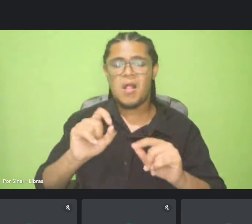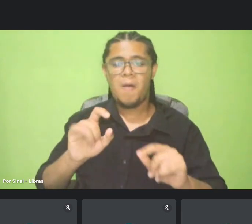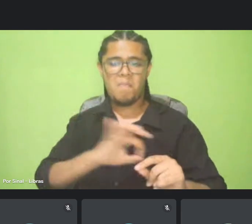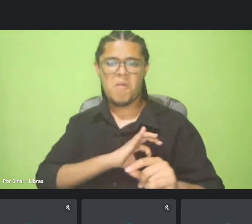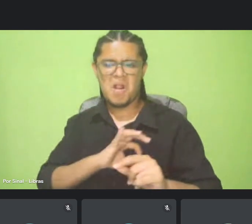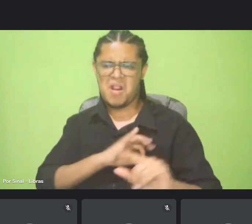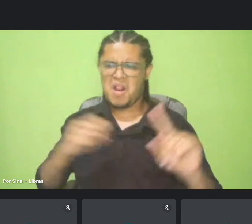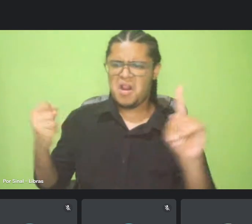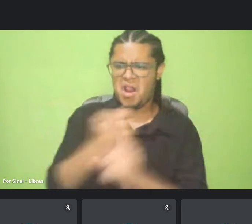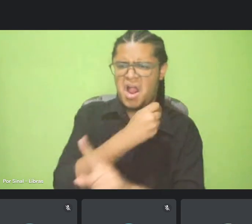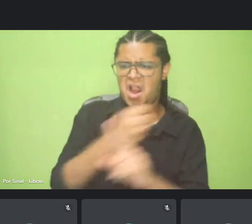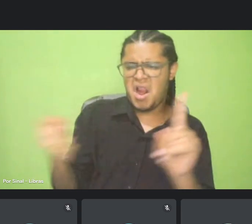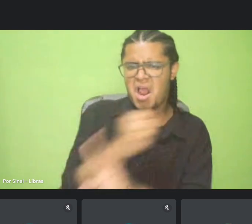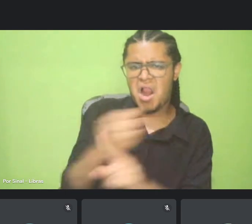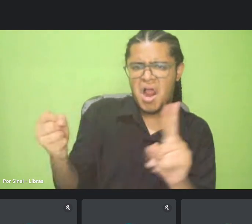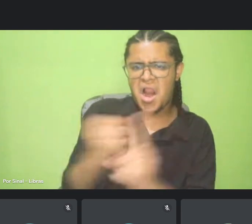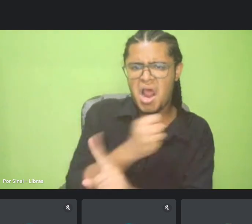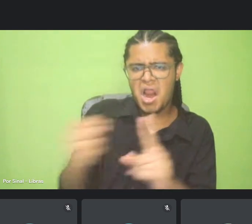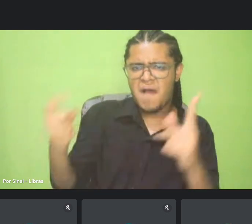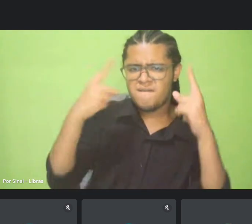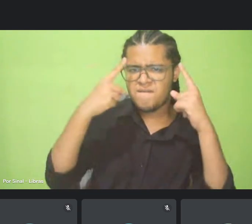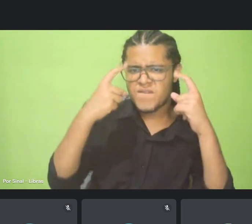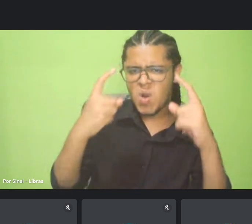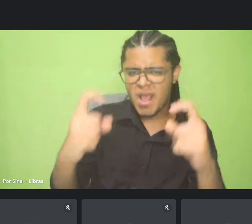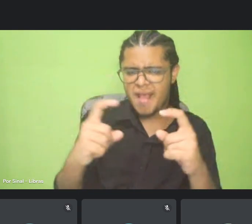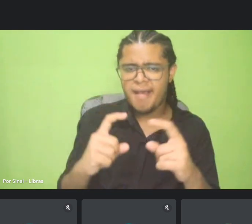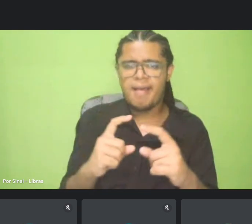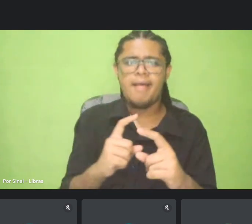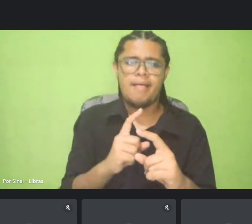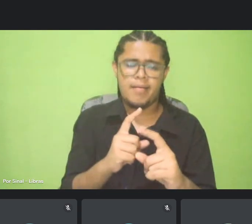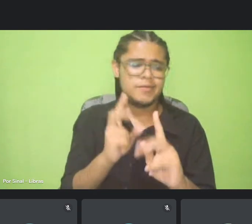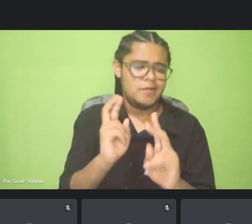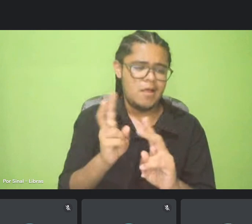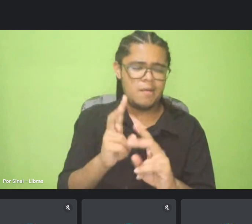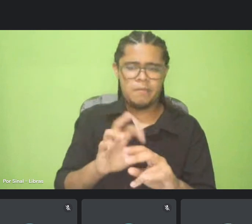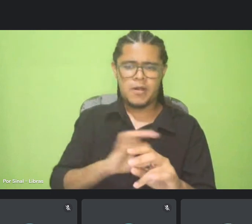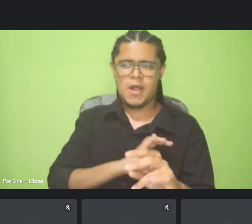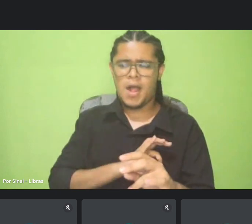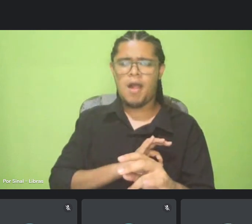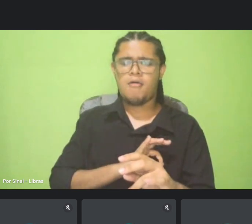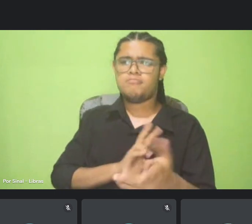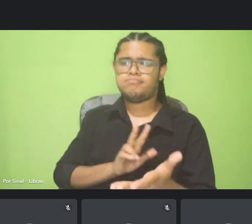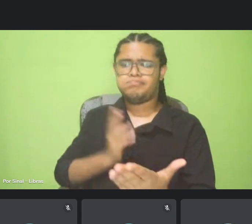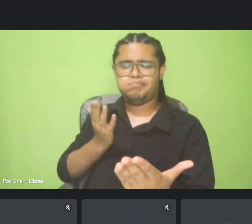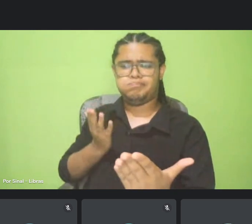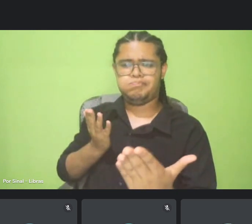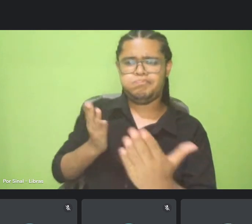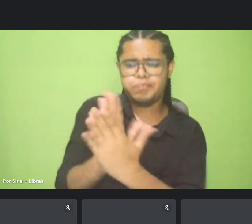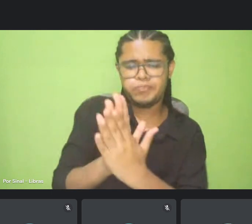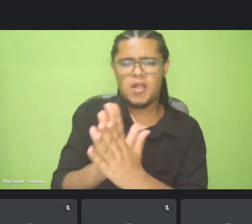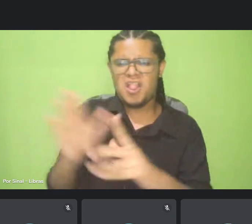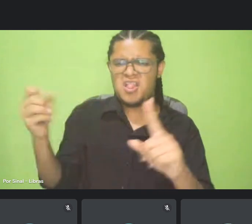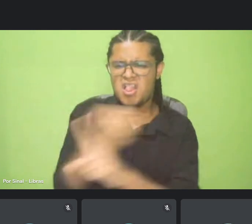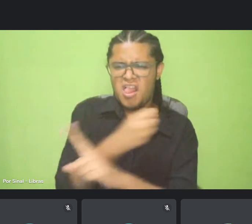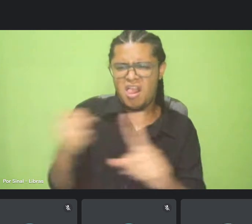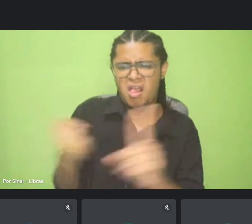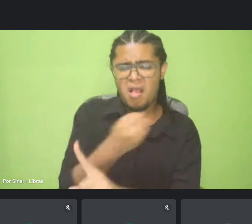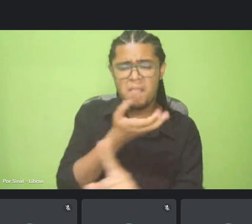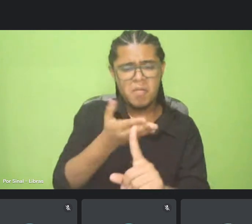é altamente violentada nas abordagens. Muitas vezes a pessoa é humilhada